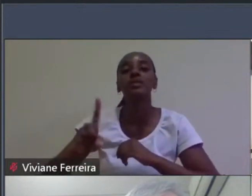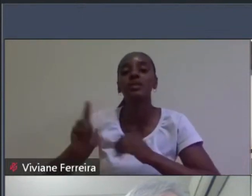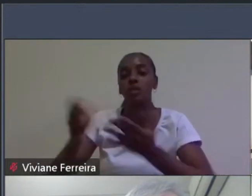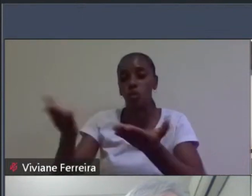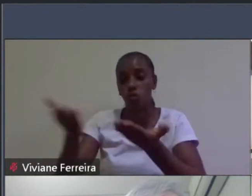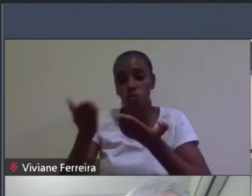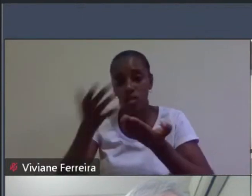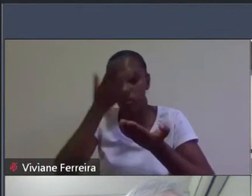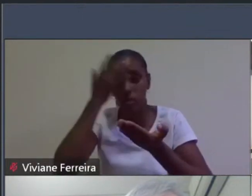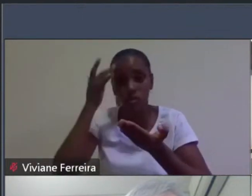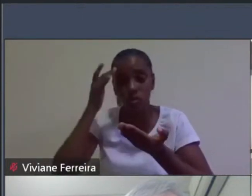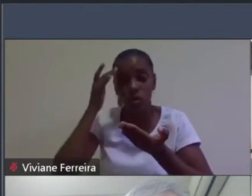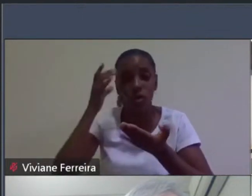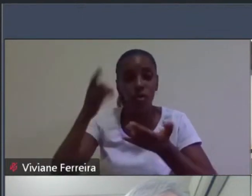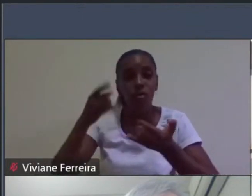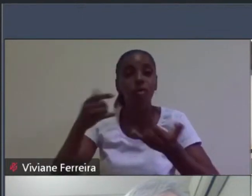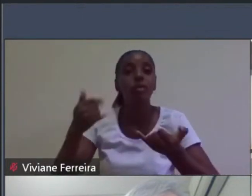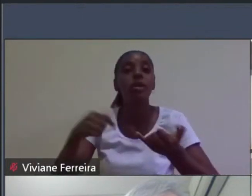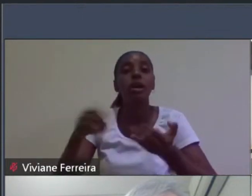é convidá-la para dançar.